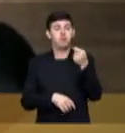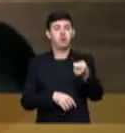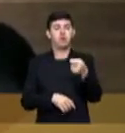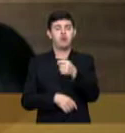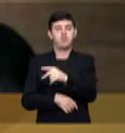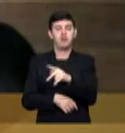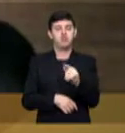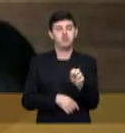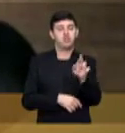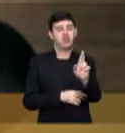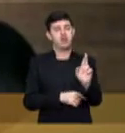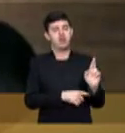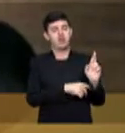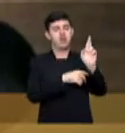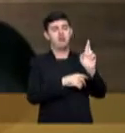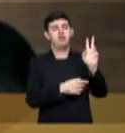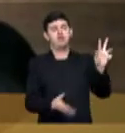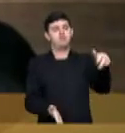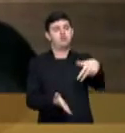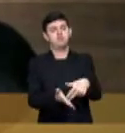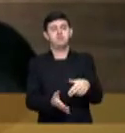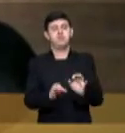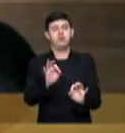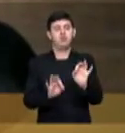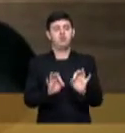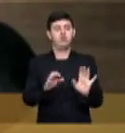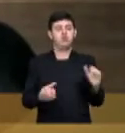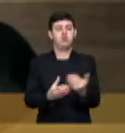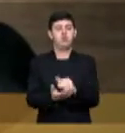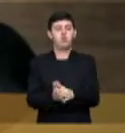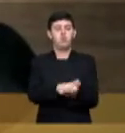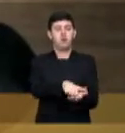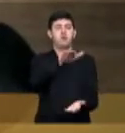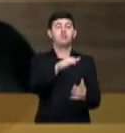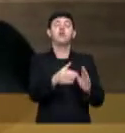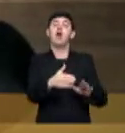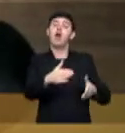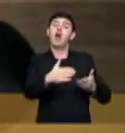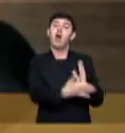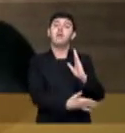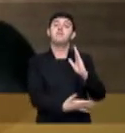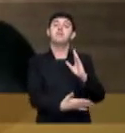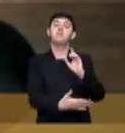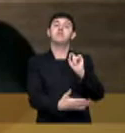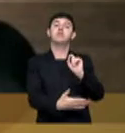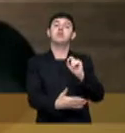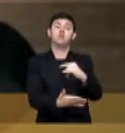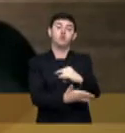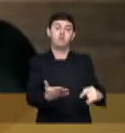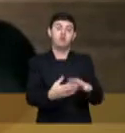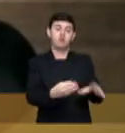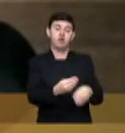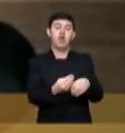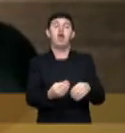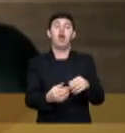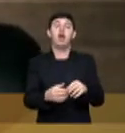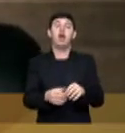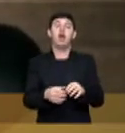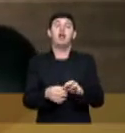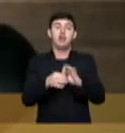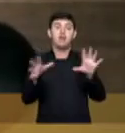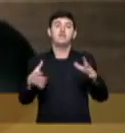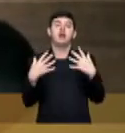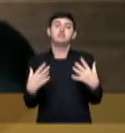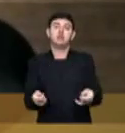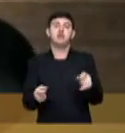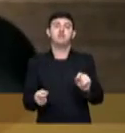aos autos e emitiu parecer pela procedência do pedido. Foram